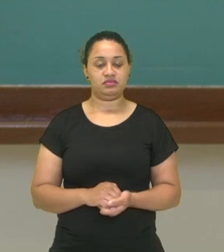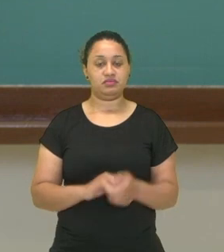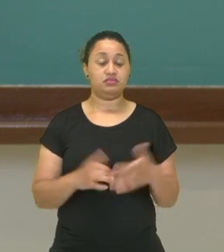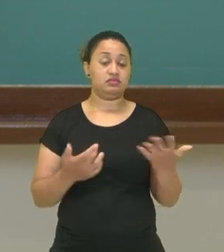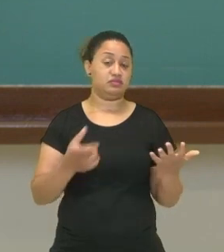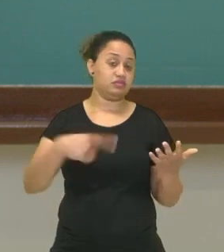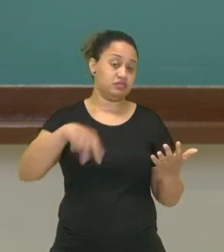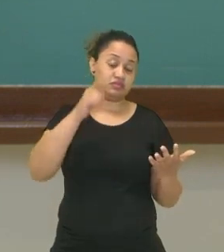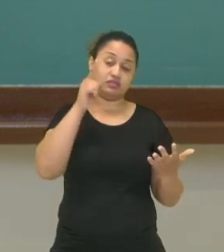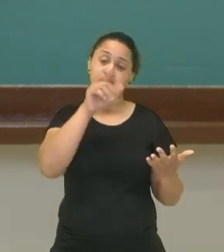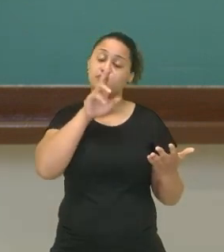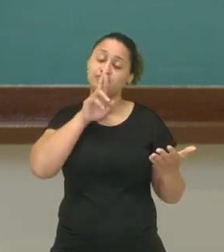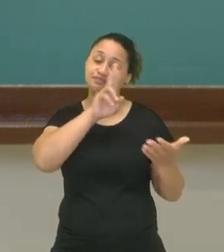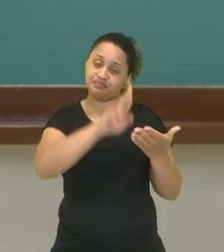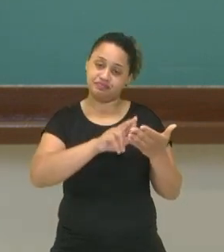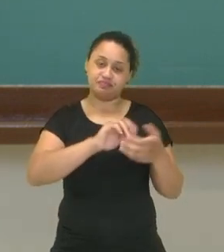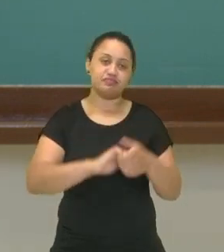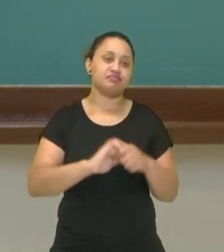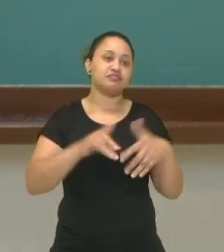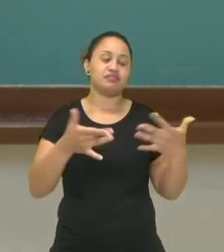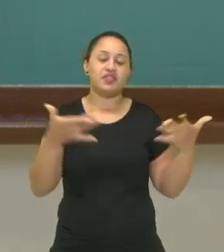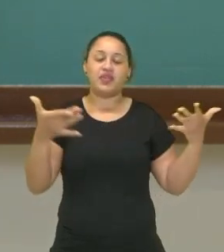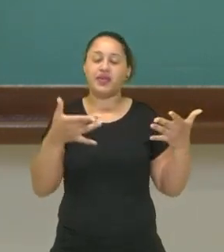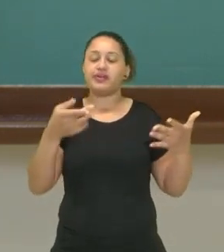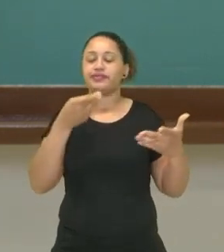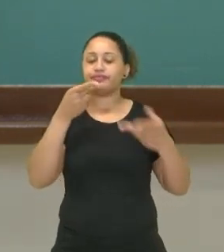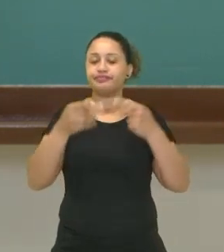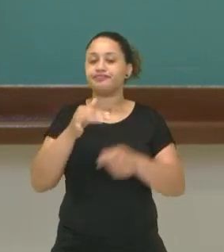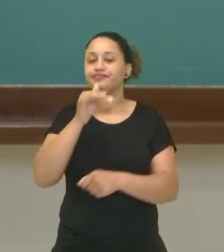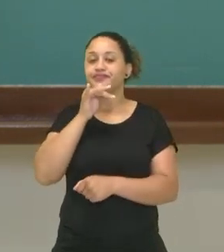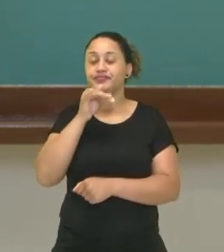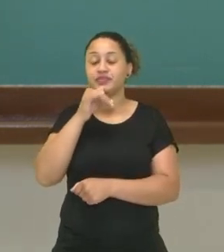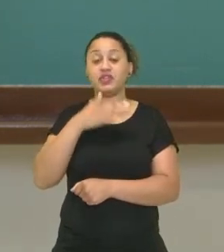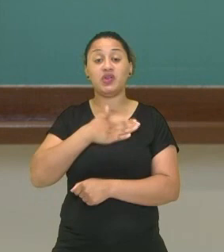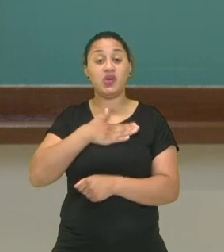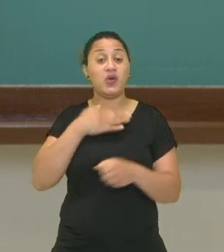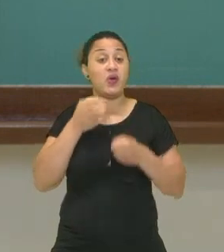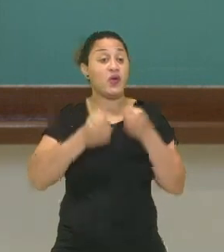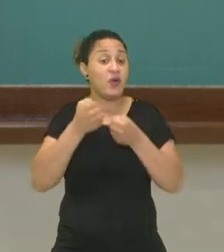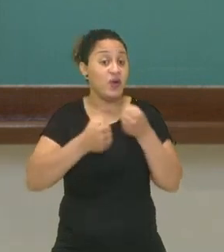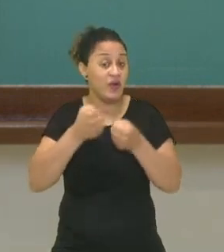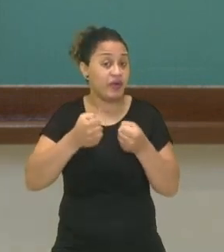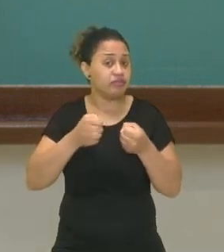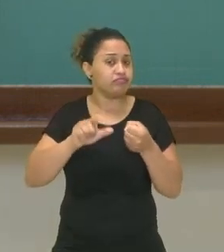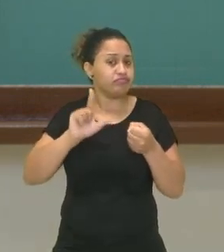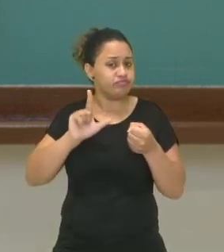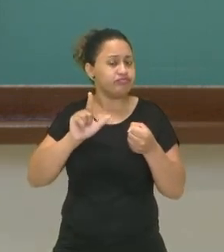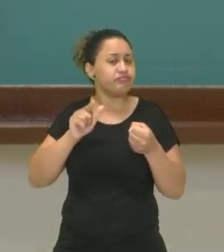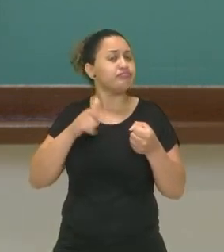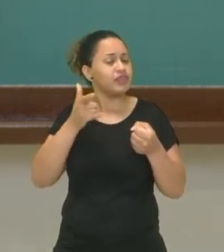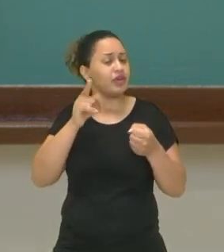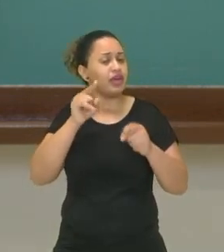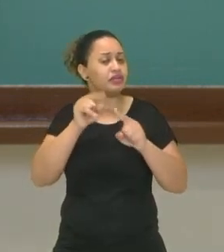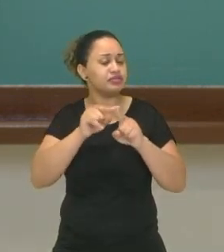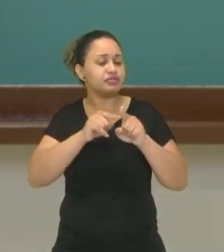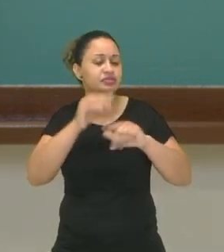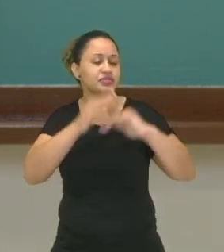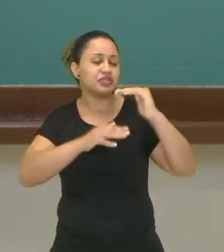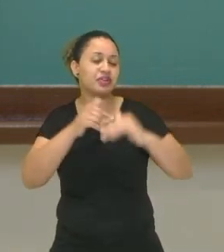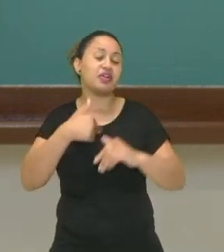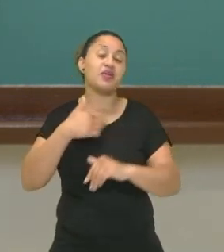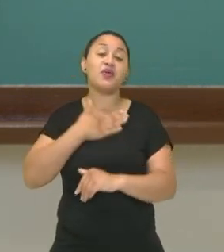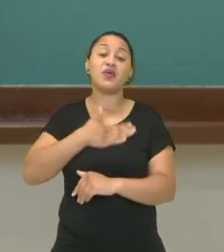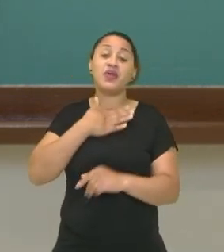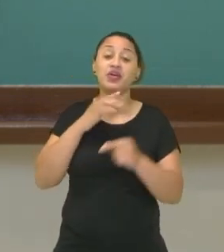Conseguiram responder? Então, eu vou citar um exemplo meu. Eu gostava muito de correr. Então, essa é uma prática que eu gostava de